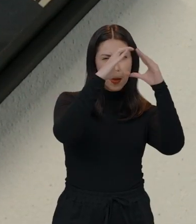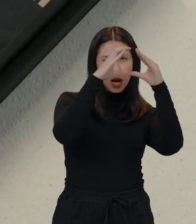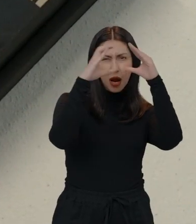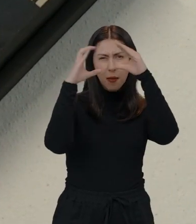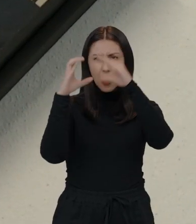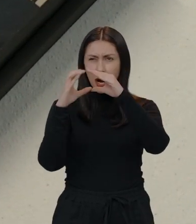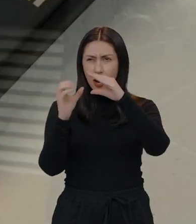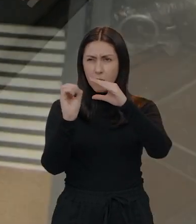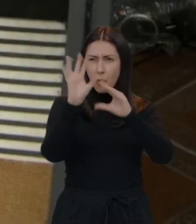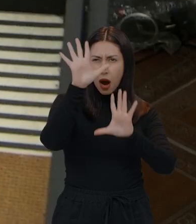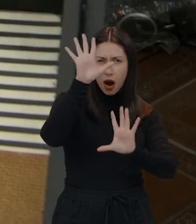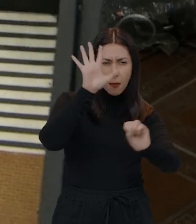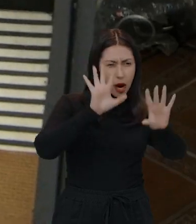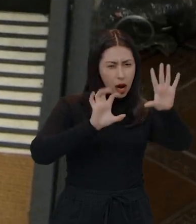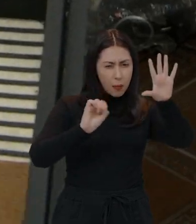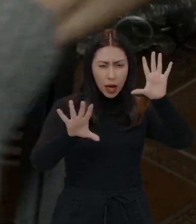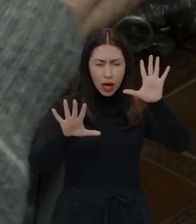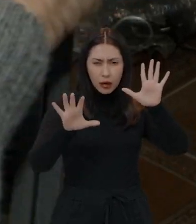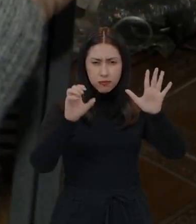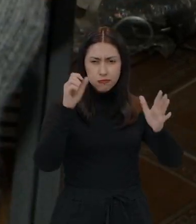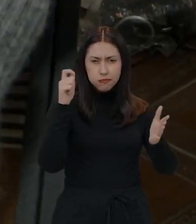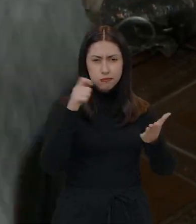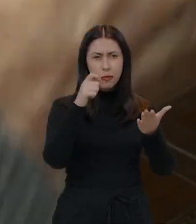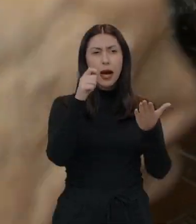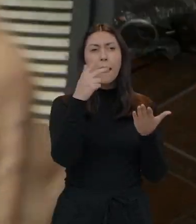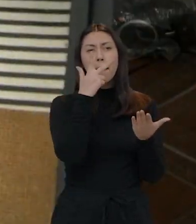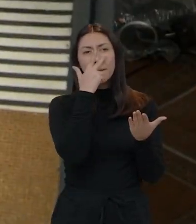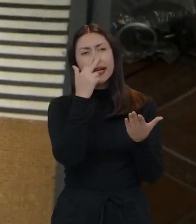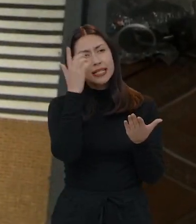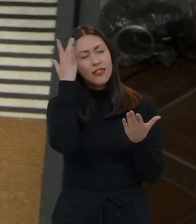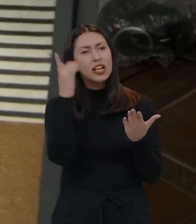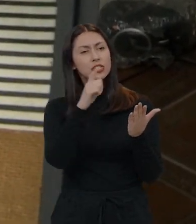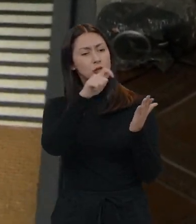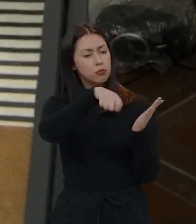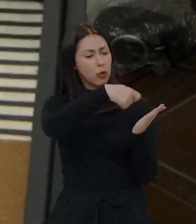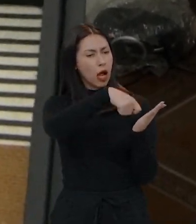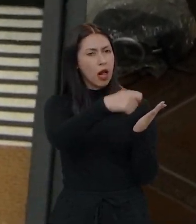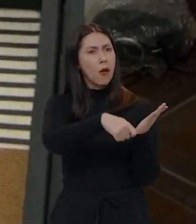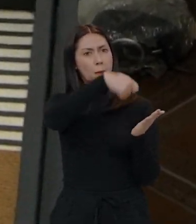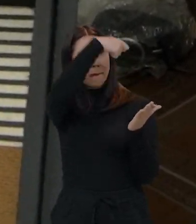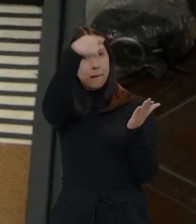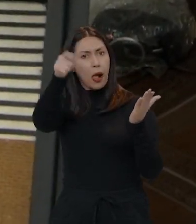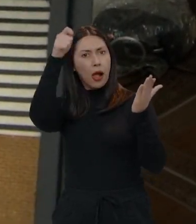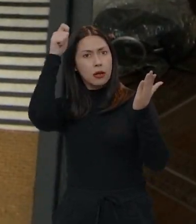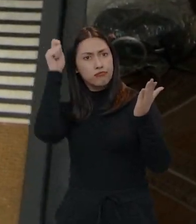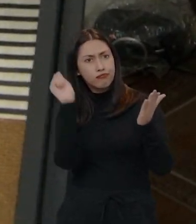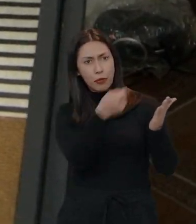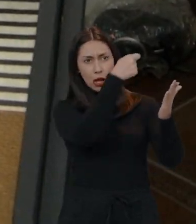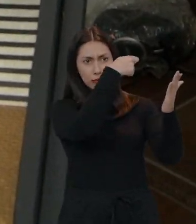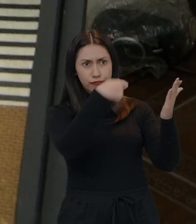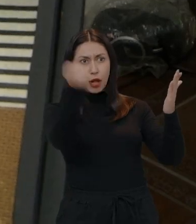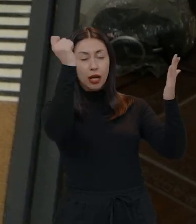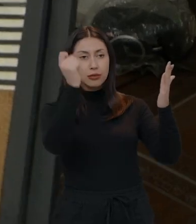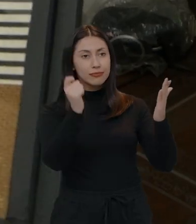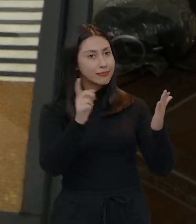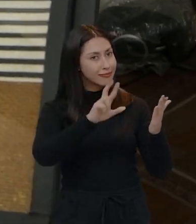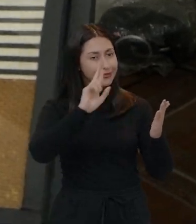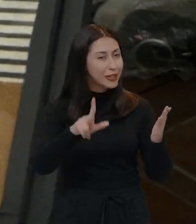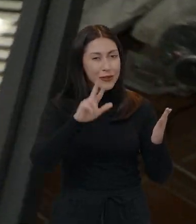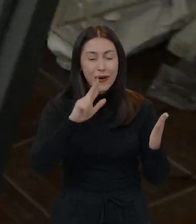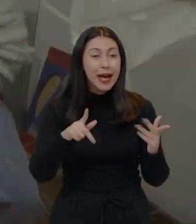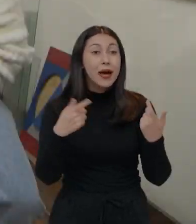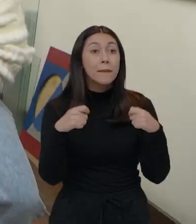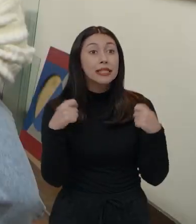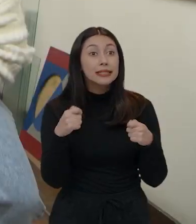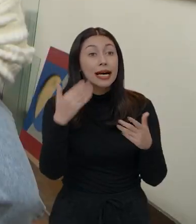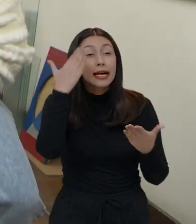Aquelas manchas do tachismo, parece coisa fácil, você enche o pincel de tinta assim, não é isso, né? Você